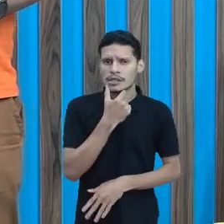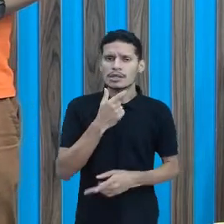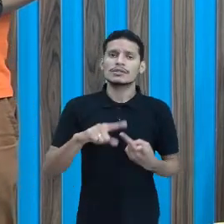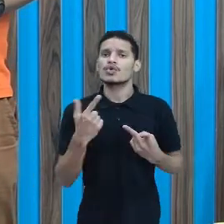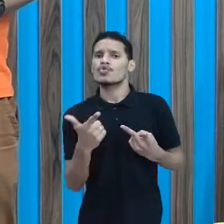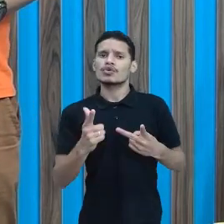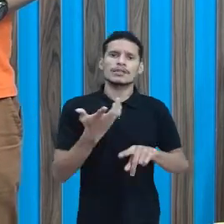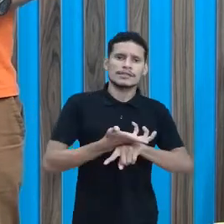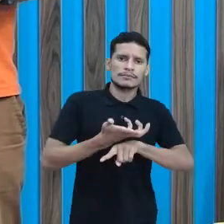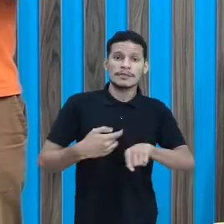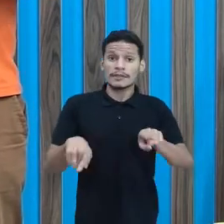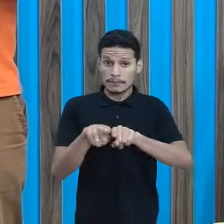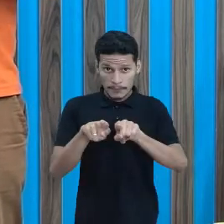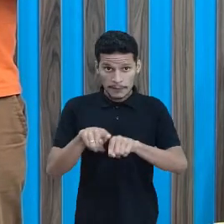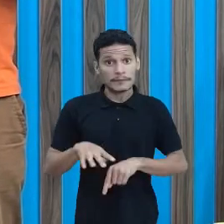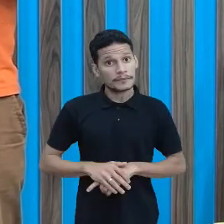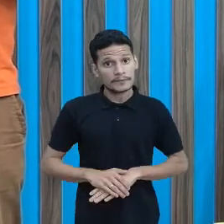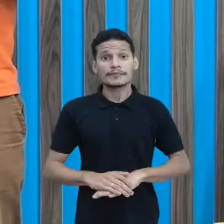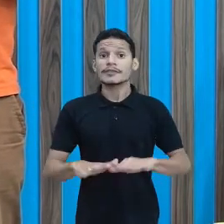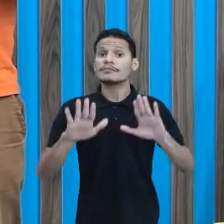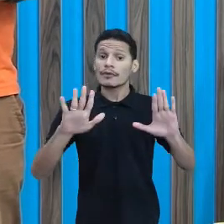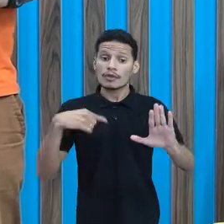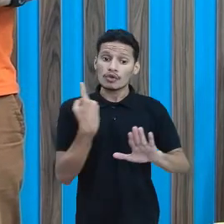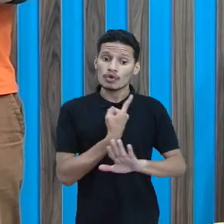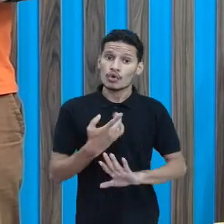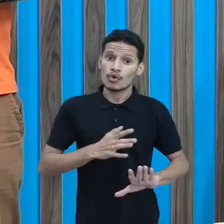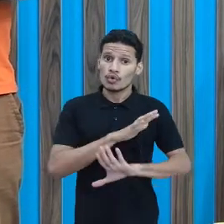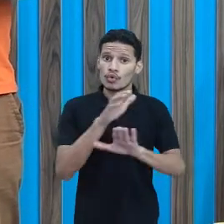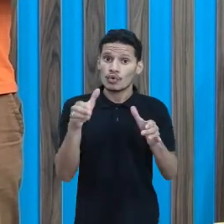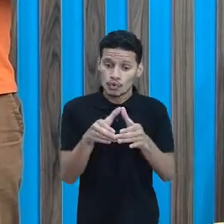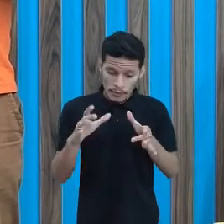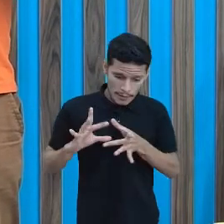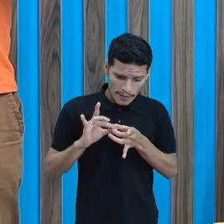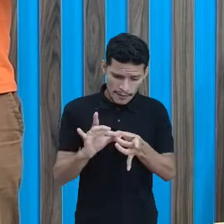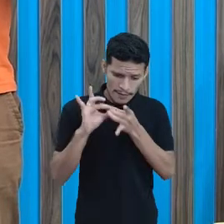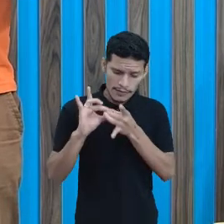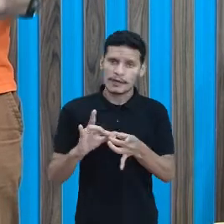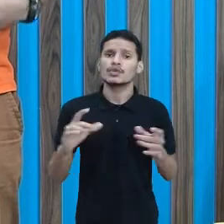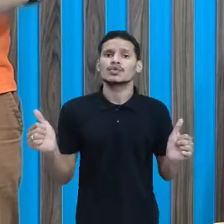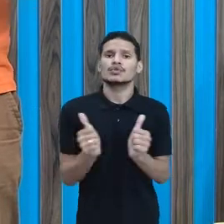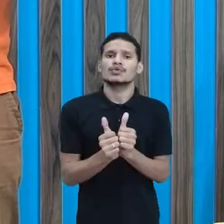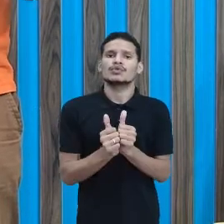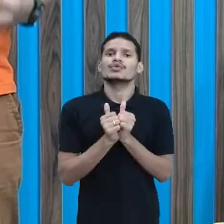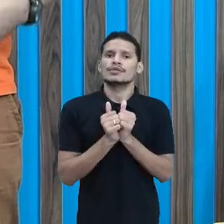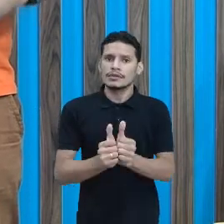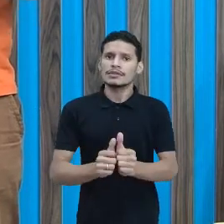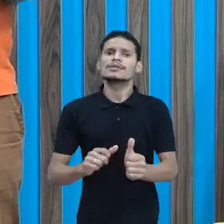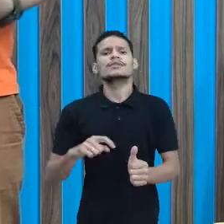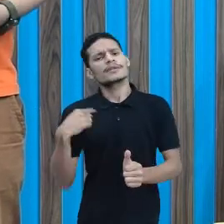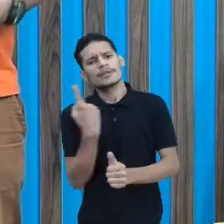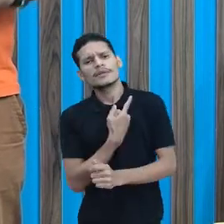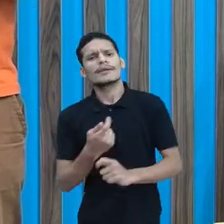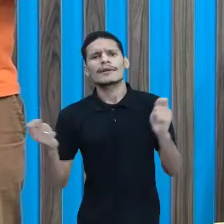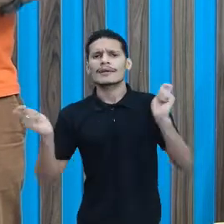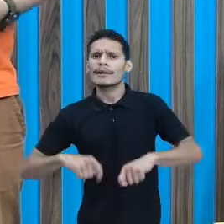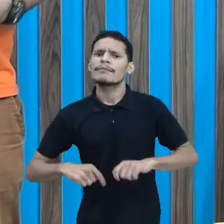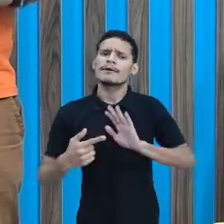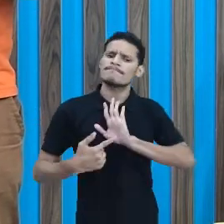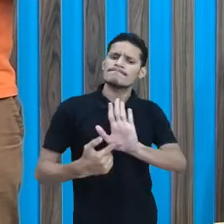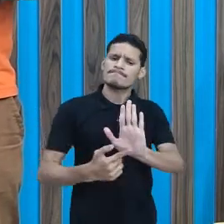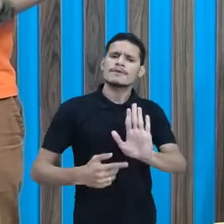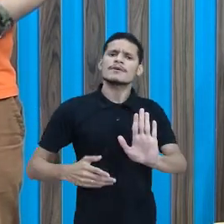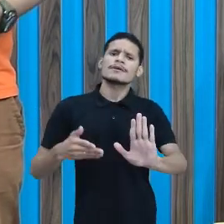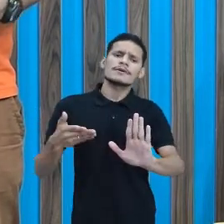seus professores, né? Então, estamos uma equipe, né? Estamos juntos para otimizar o nosso